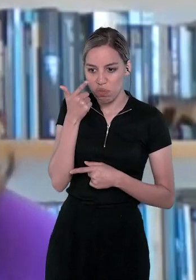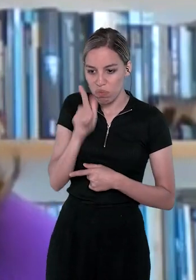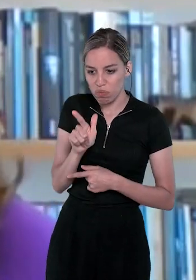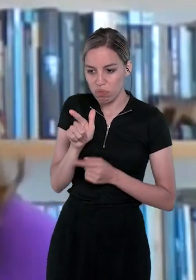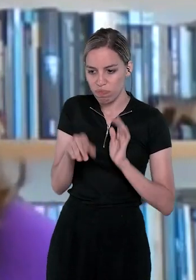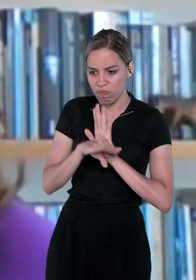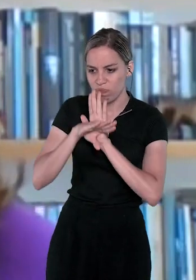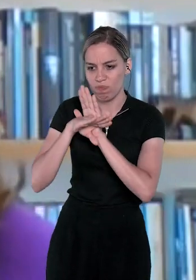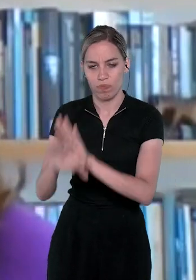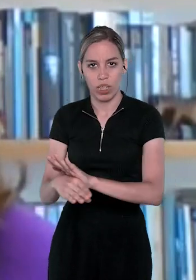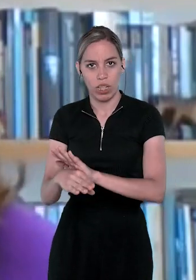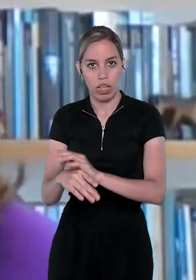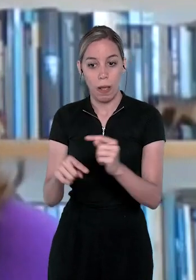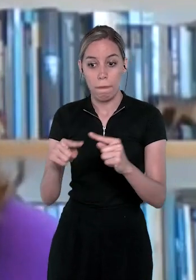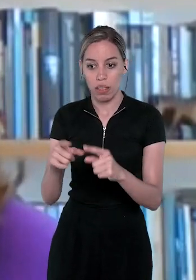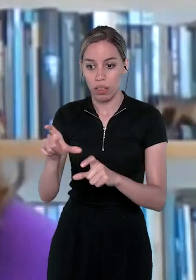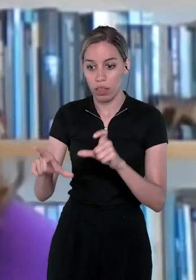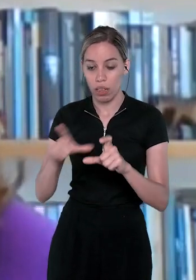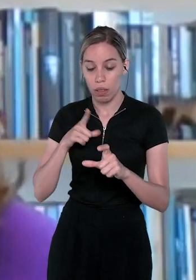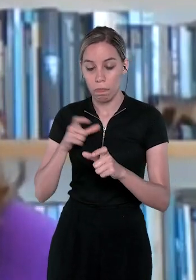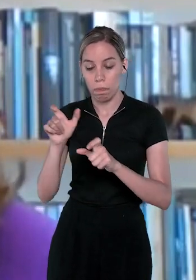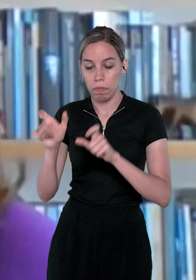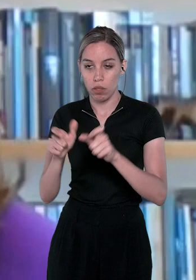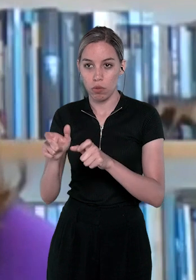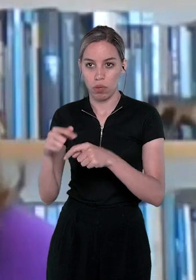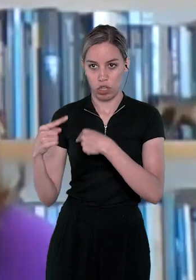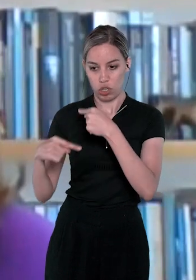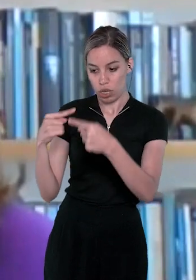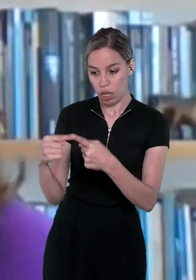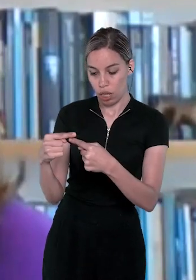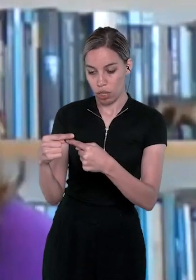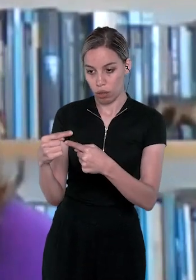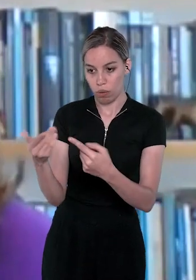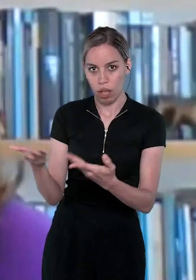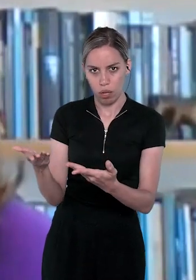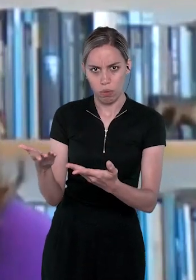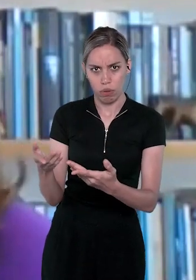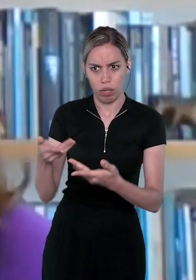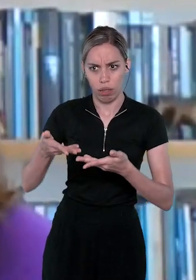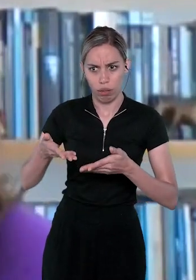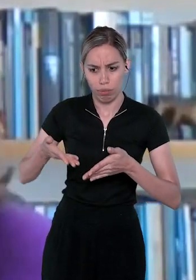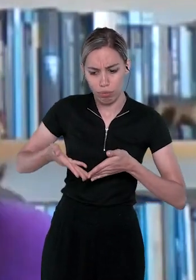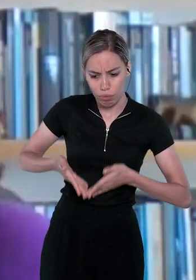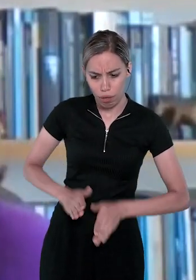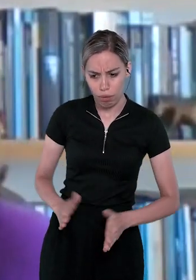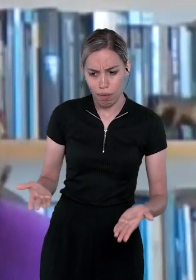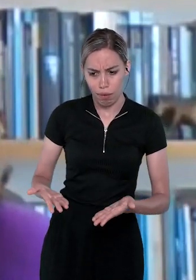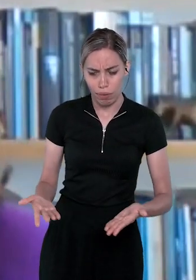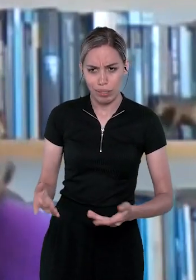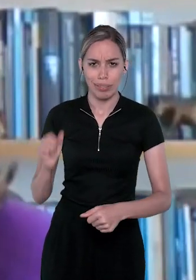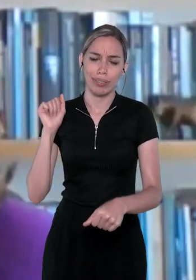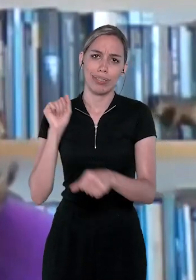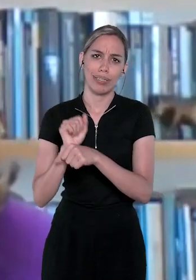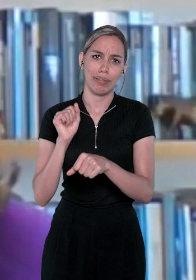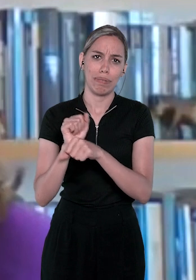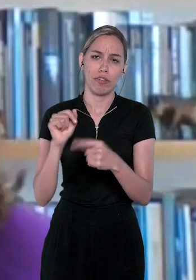geração que nasce num momento em que ela tem abortada a potência da esperança. Isso,